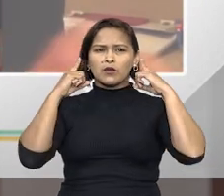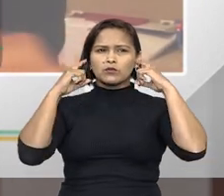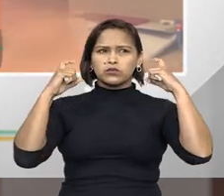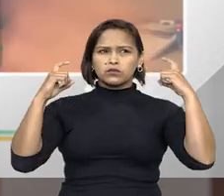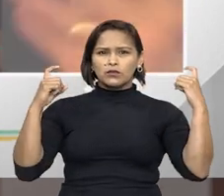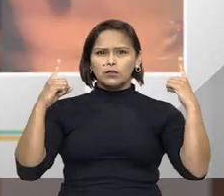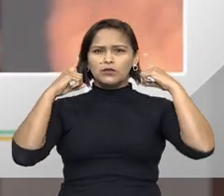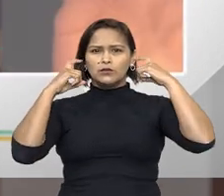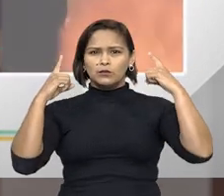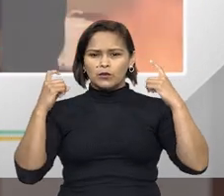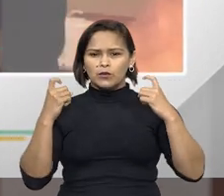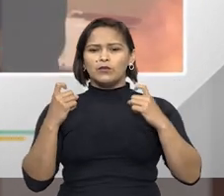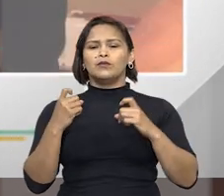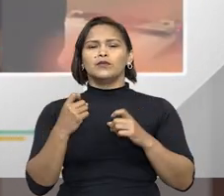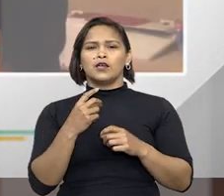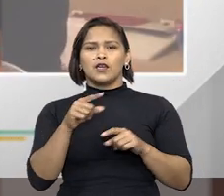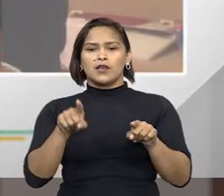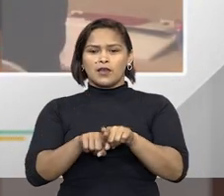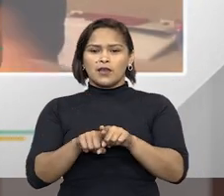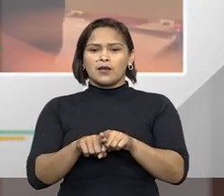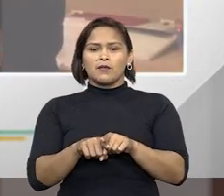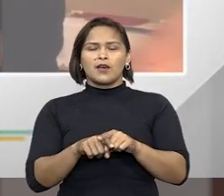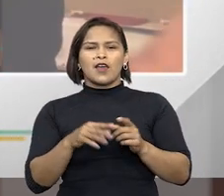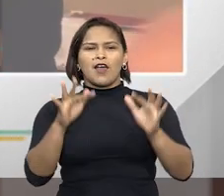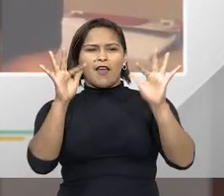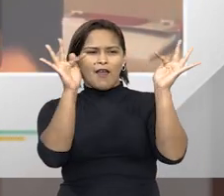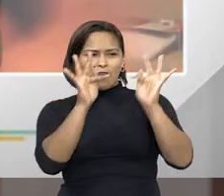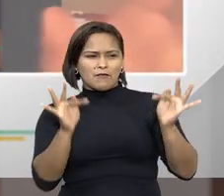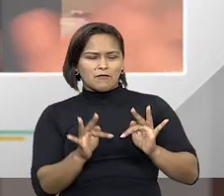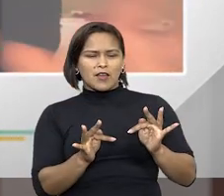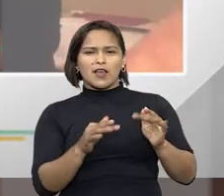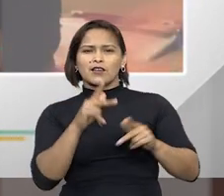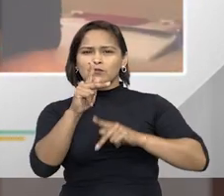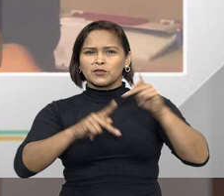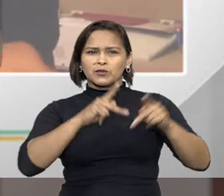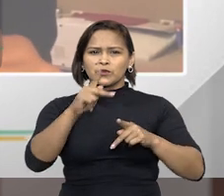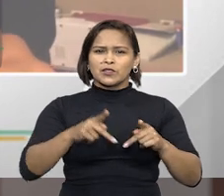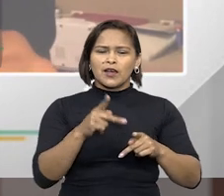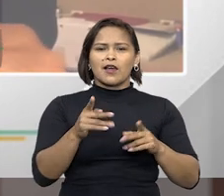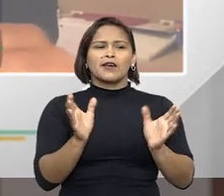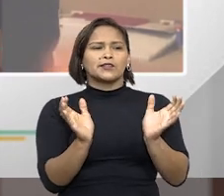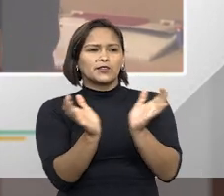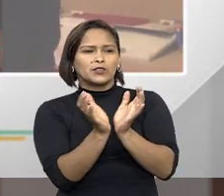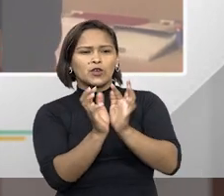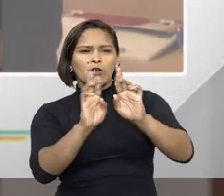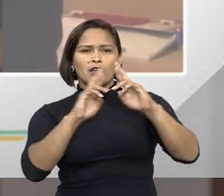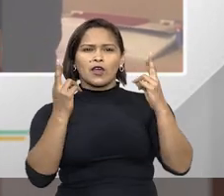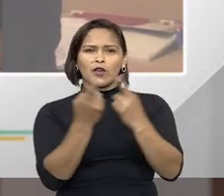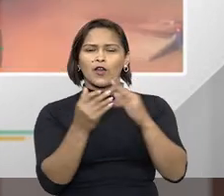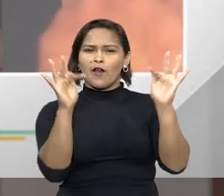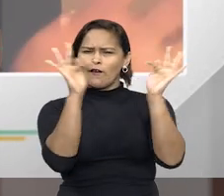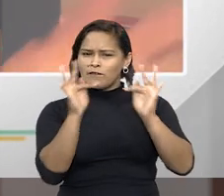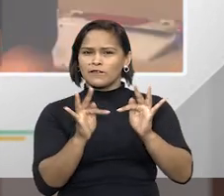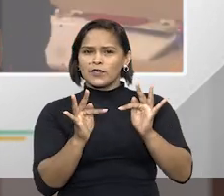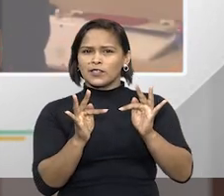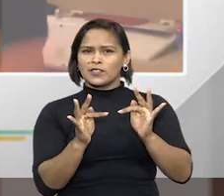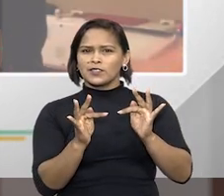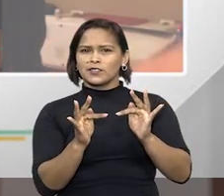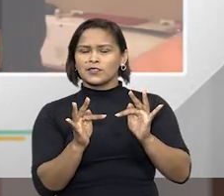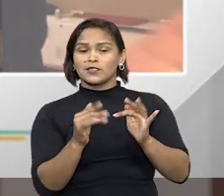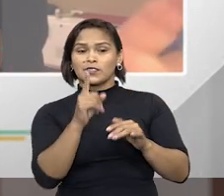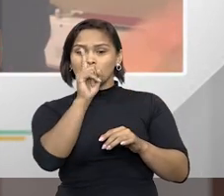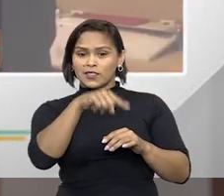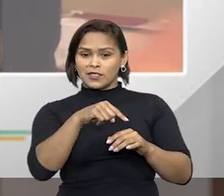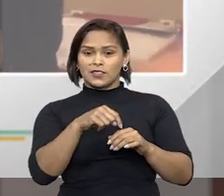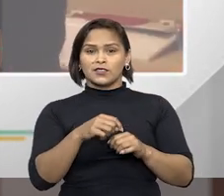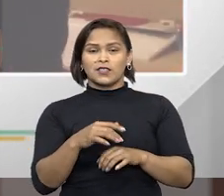né? Para tocar nessas festas populares, comícios, etc. E isso é um absurdo,